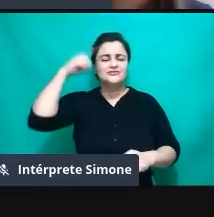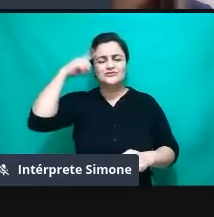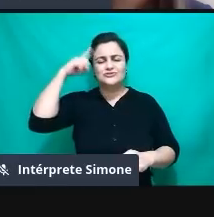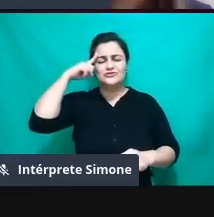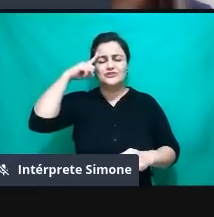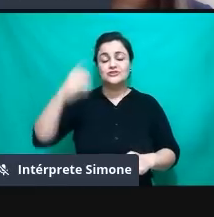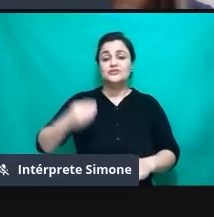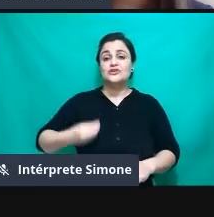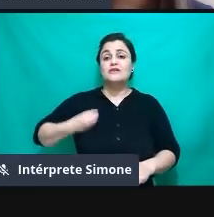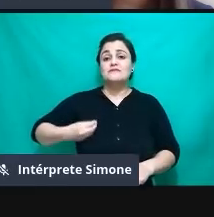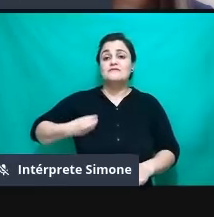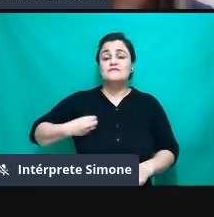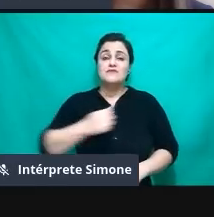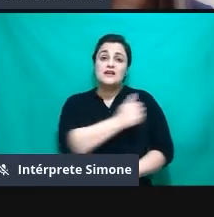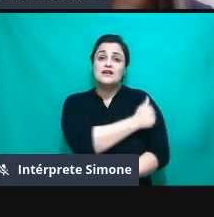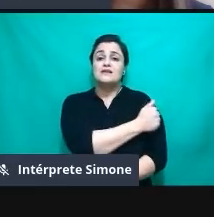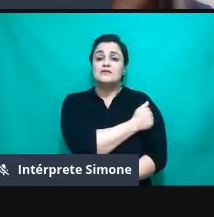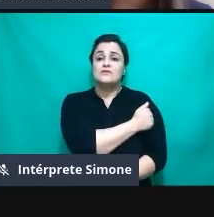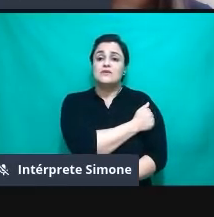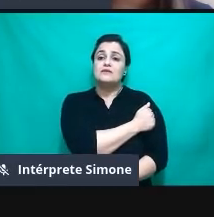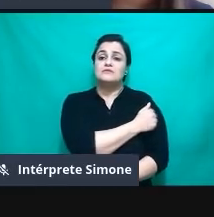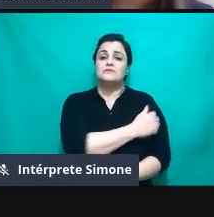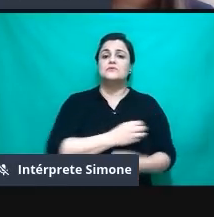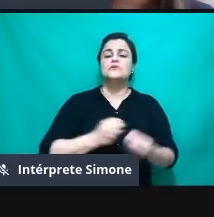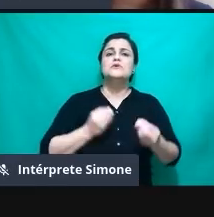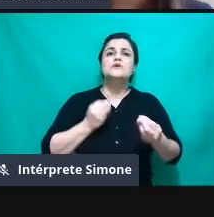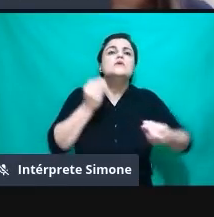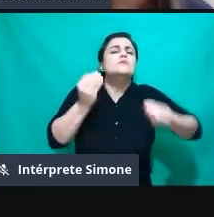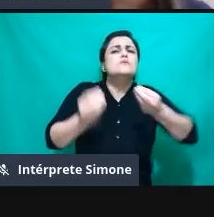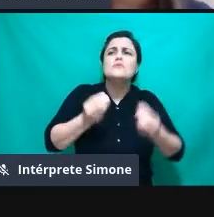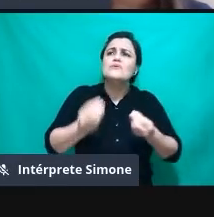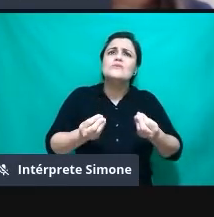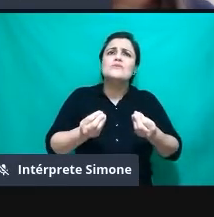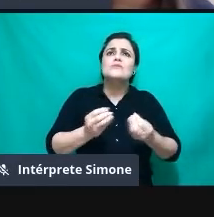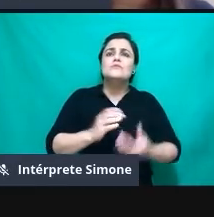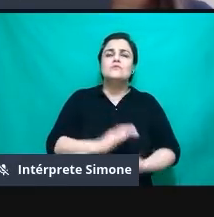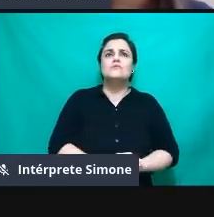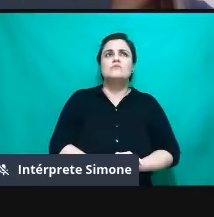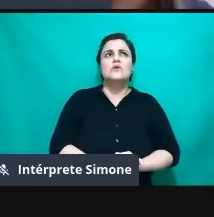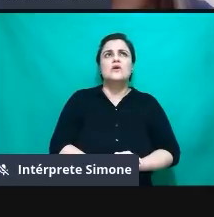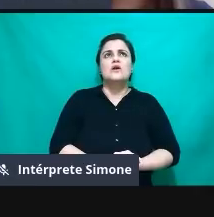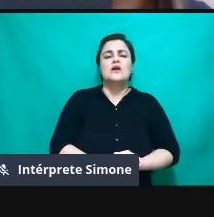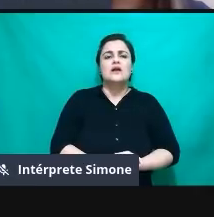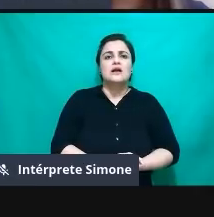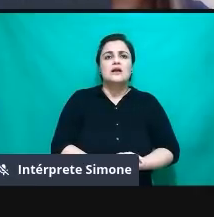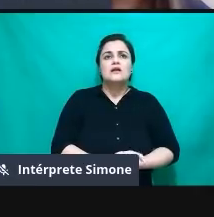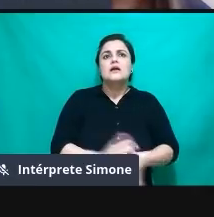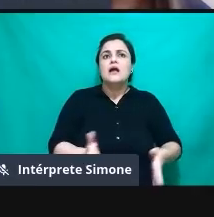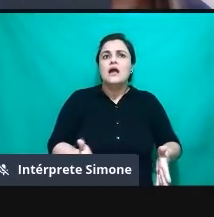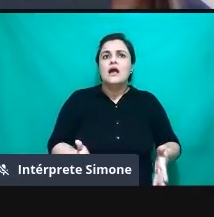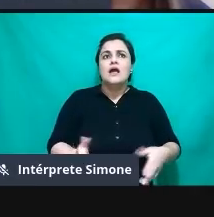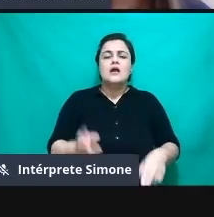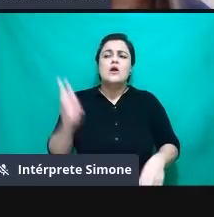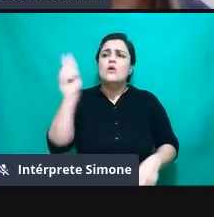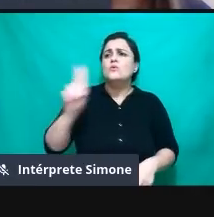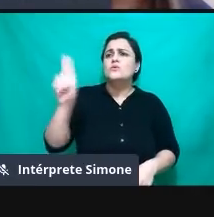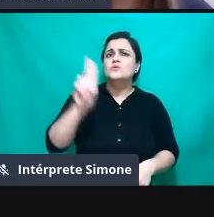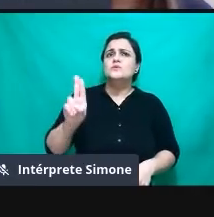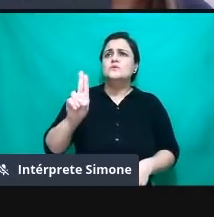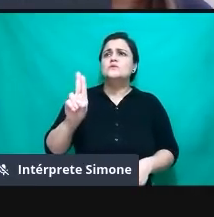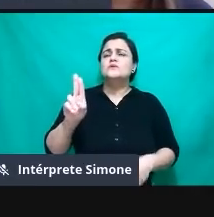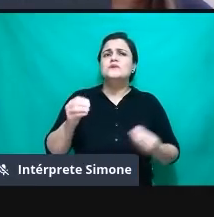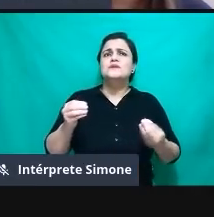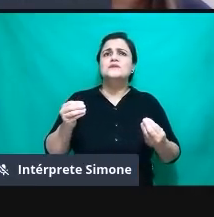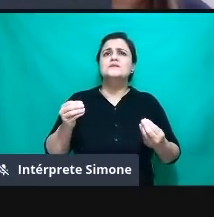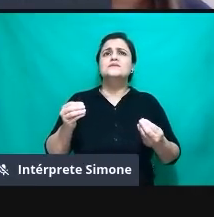que forma que ele acontece? Para que na realidade serve cada texto que, no caso